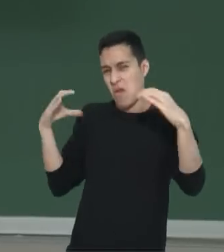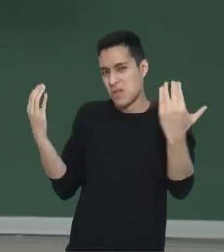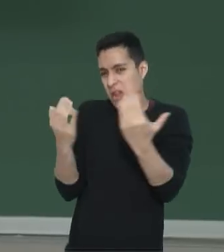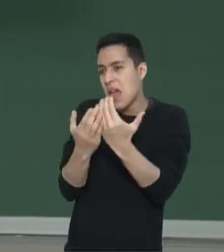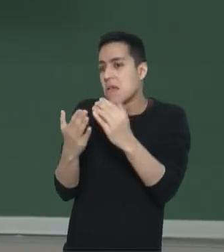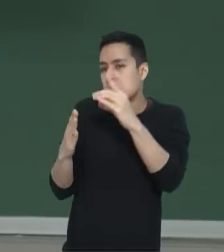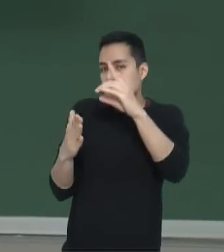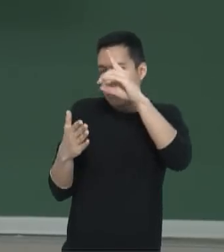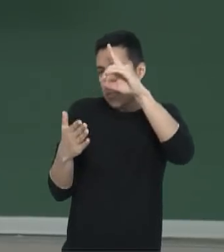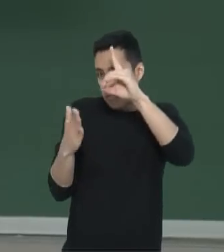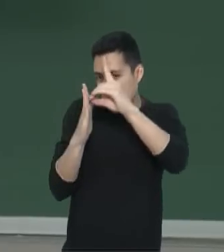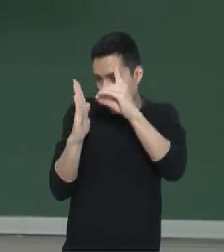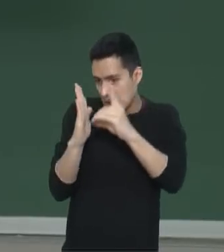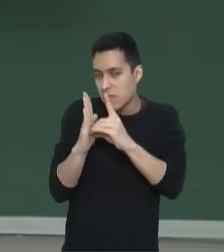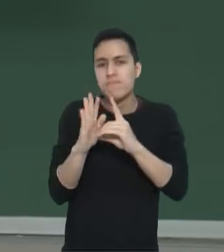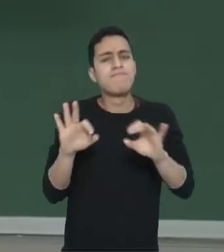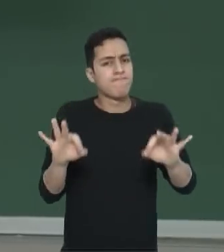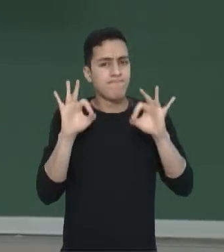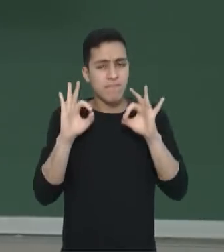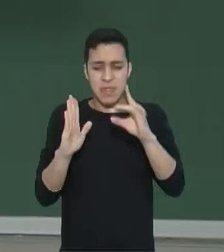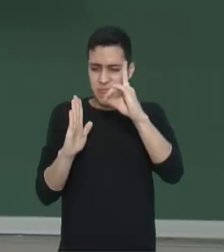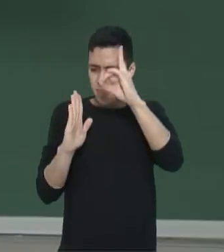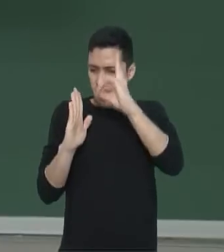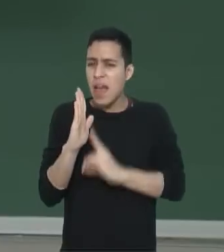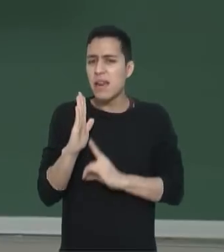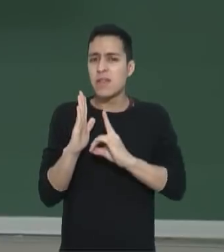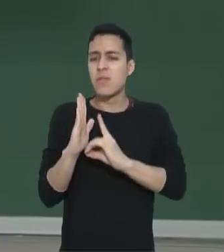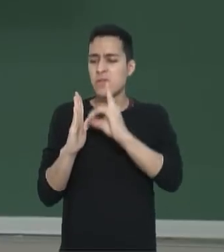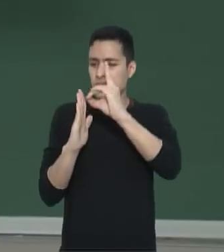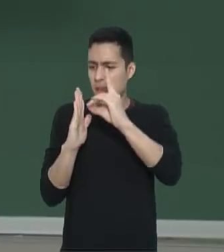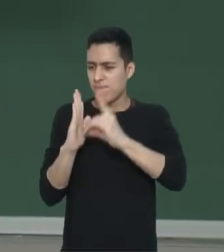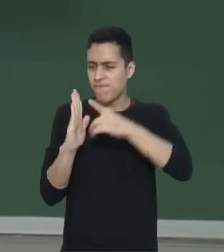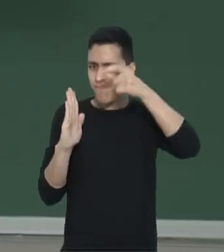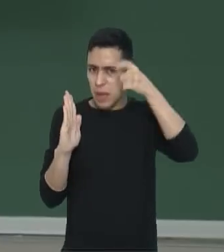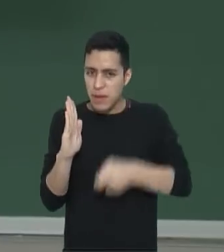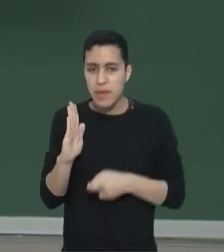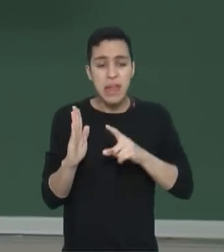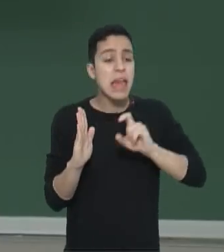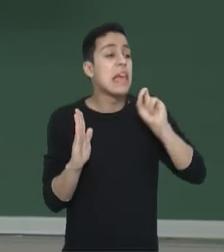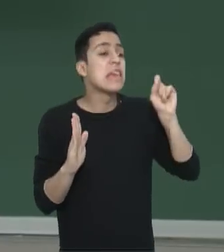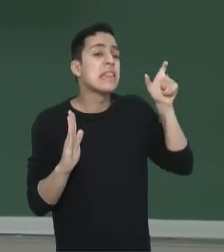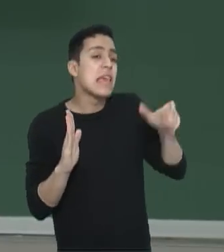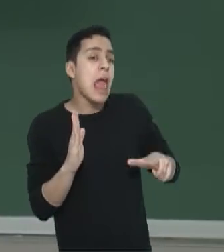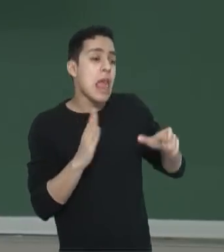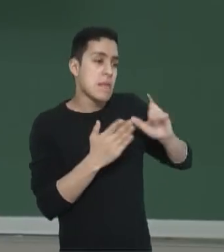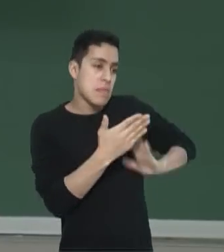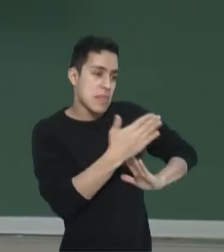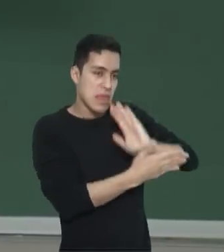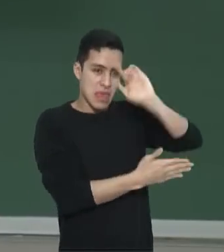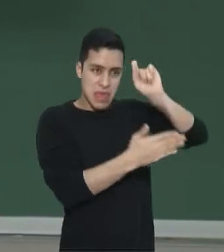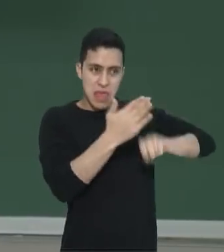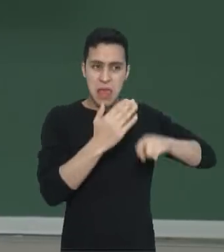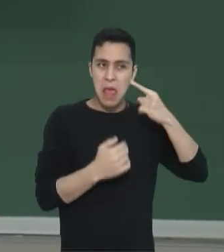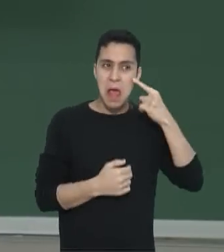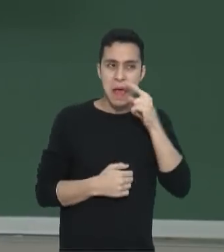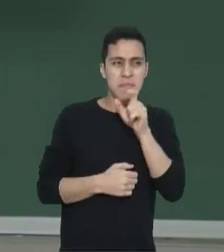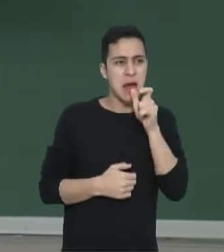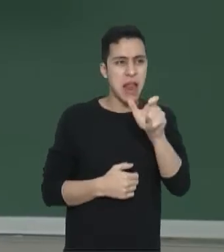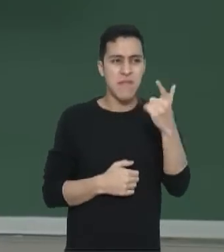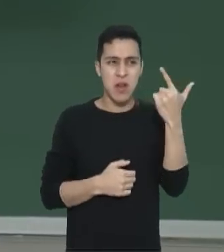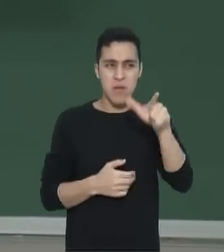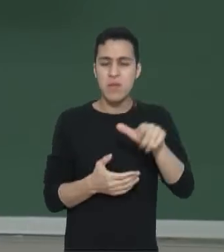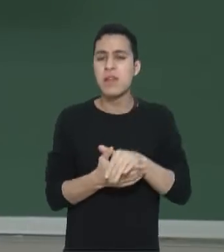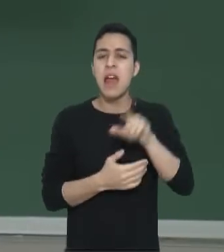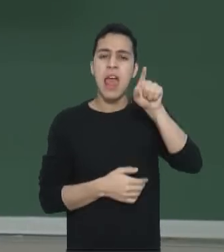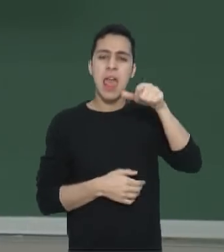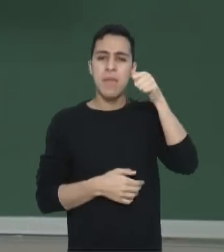mesma resposta. O Congresso fez a questão de decretar. E quem sancionou, que é a outra palavra que nós temos ali, é